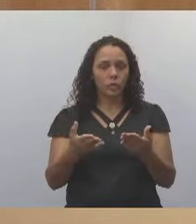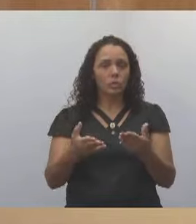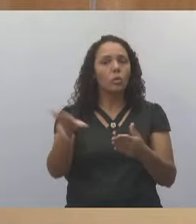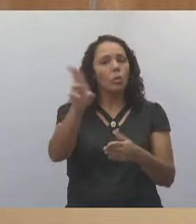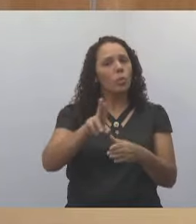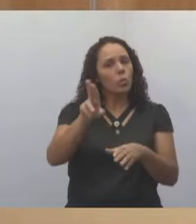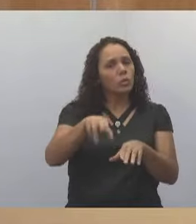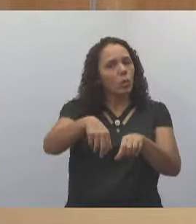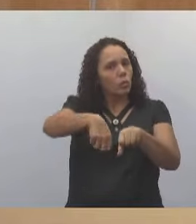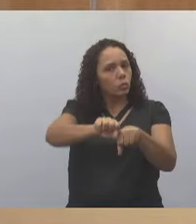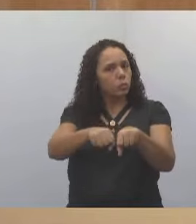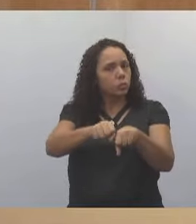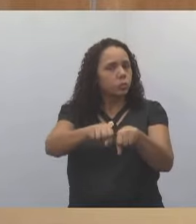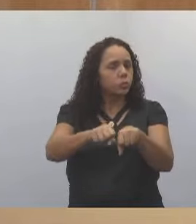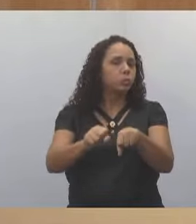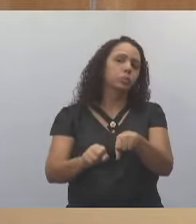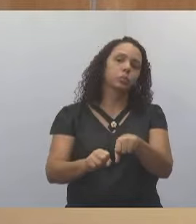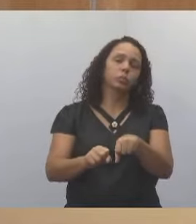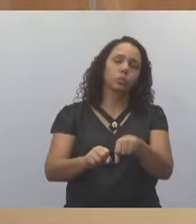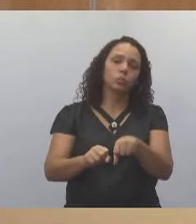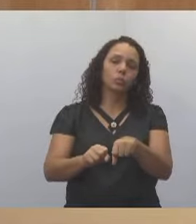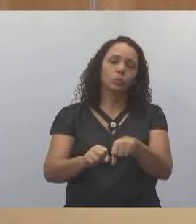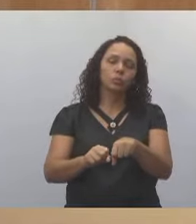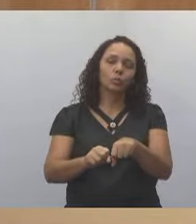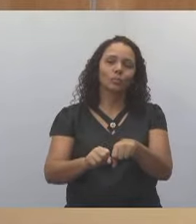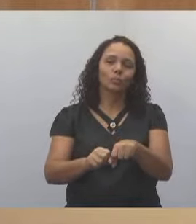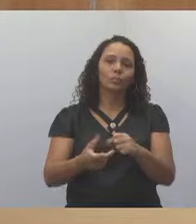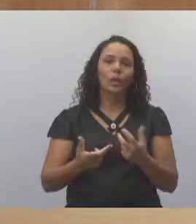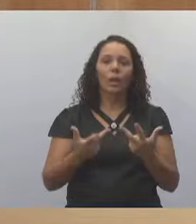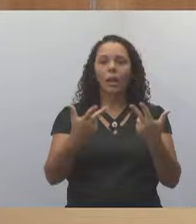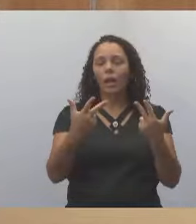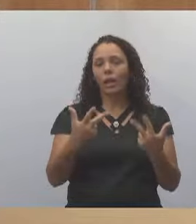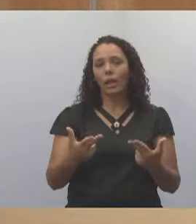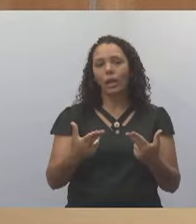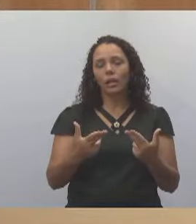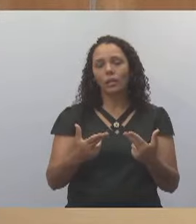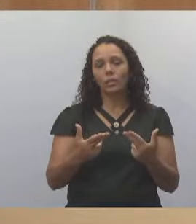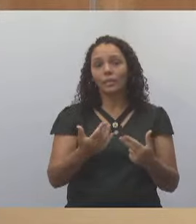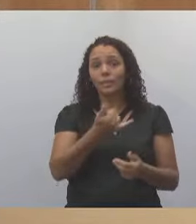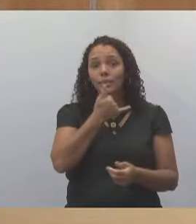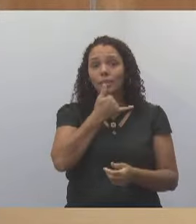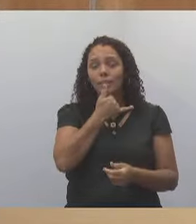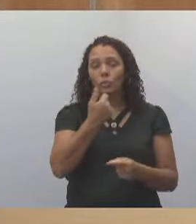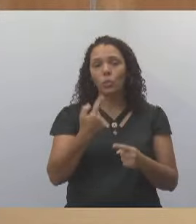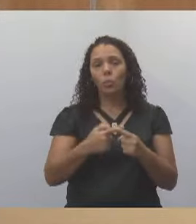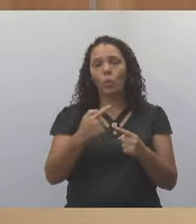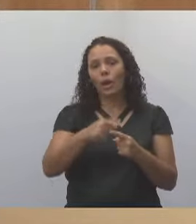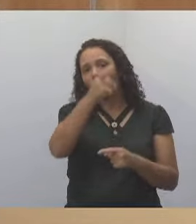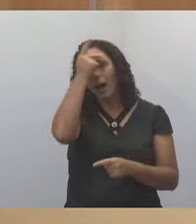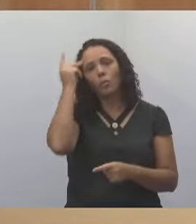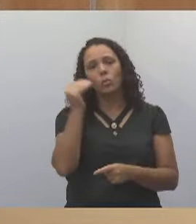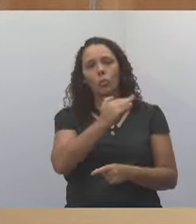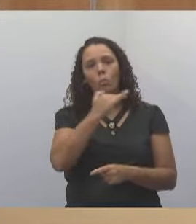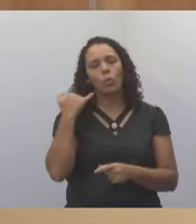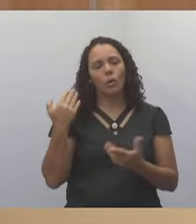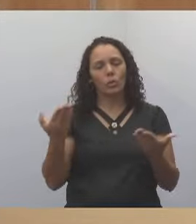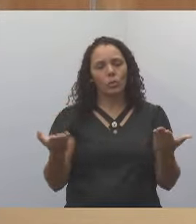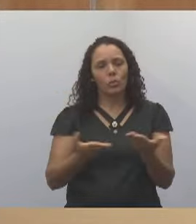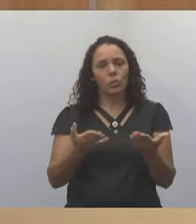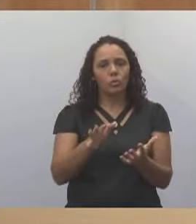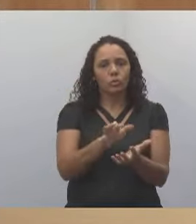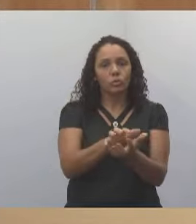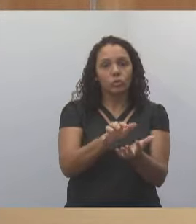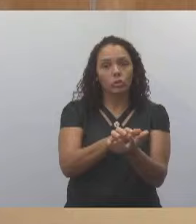rodas motorizada estão de luto com a vítima fatal que teve hoje na cidade de Jacareí.